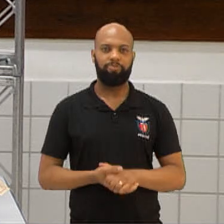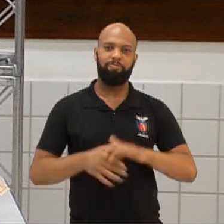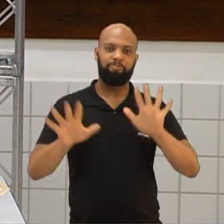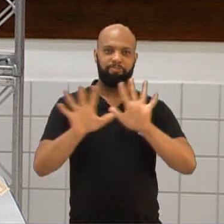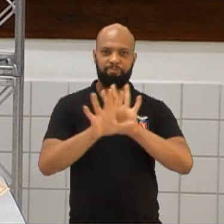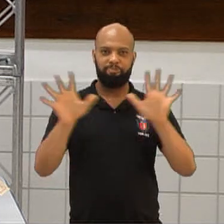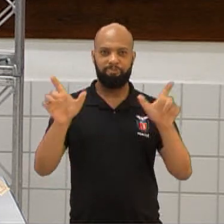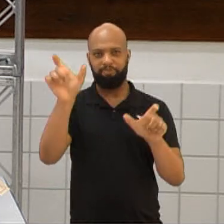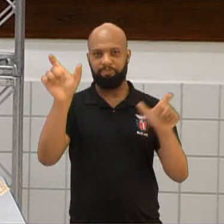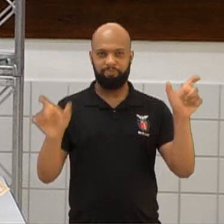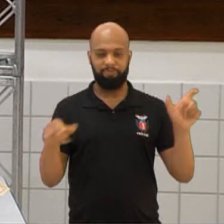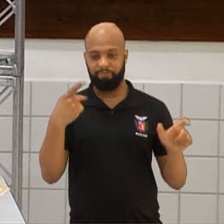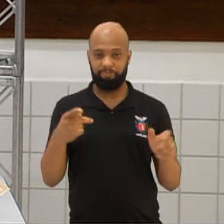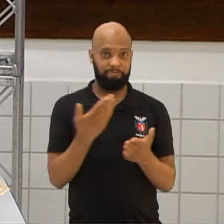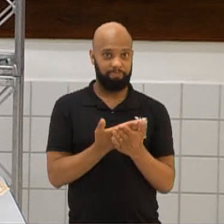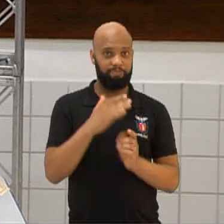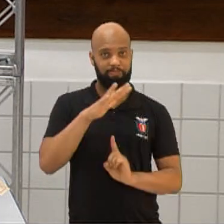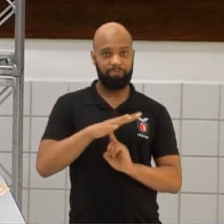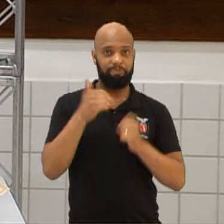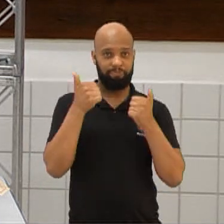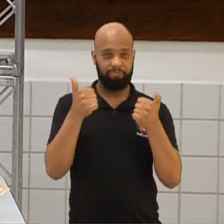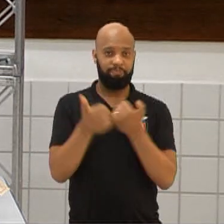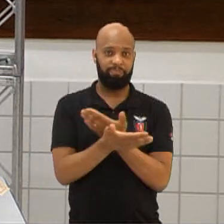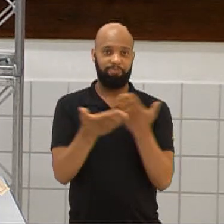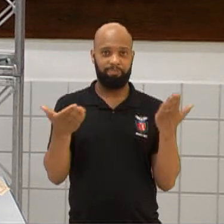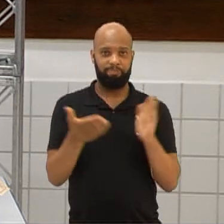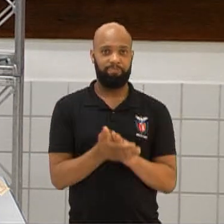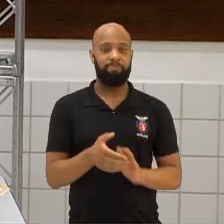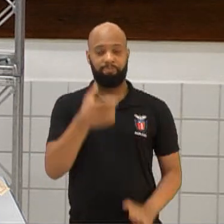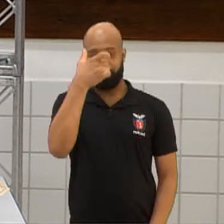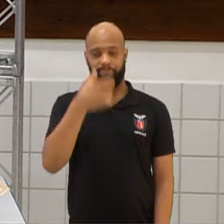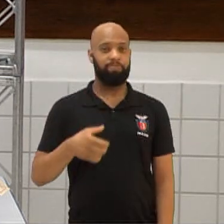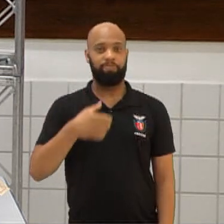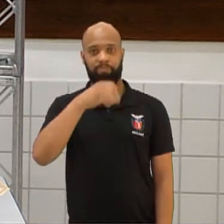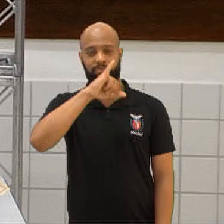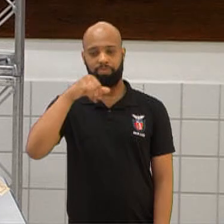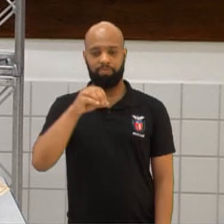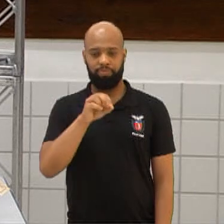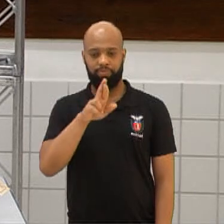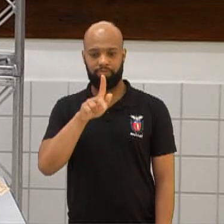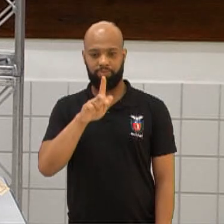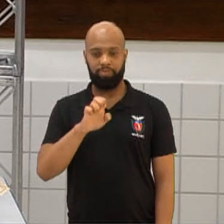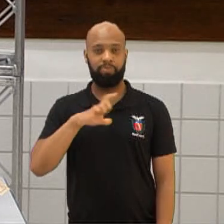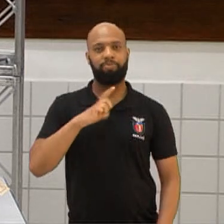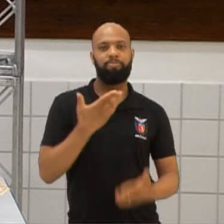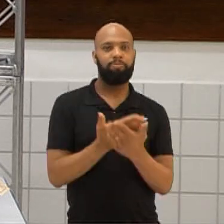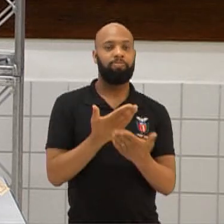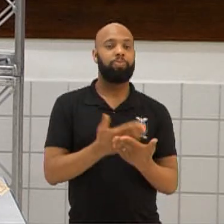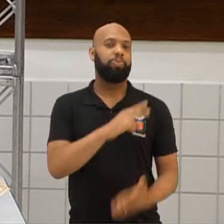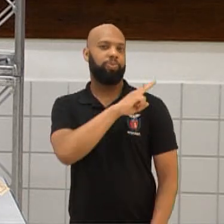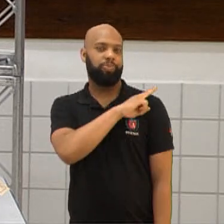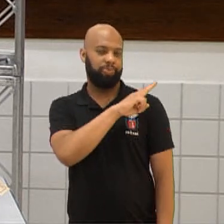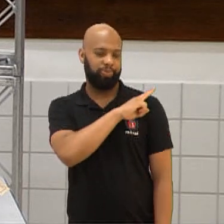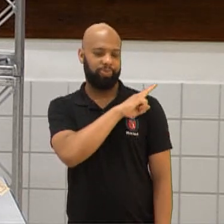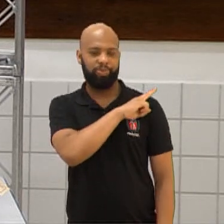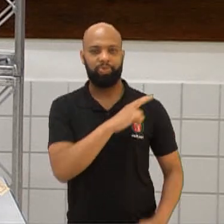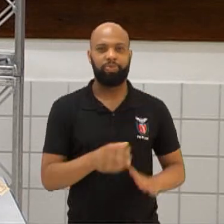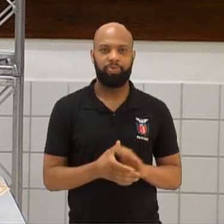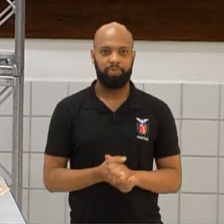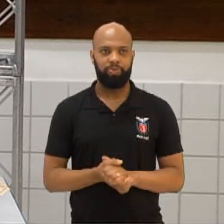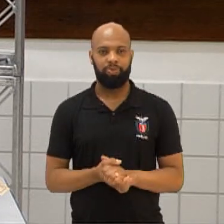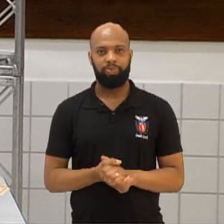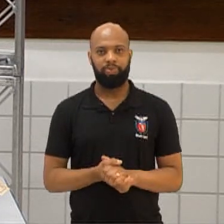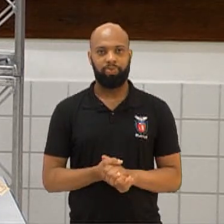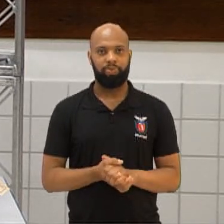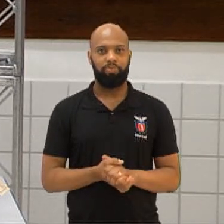Salve, salve, galerinha do Aula Paraná! Tudo beleza com vocês? Prof. Jorge na área com mais uma aula para a segunda série do ensino médio.